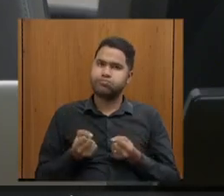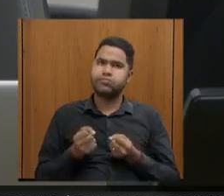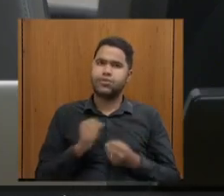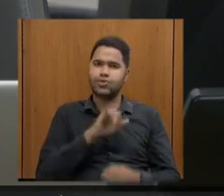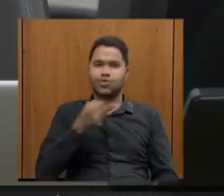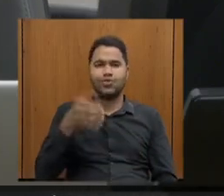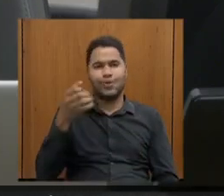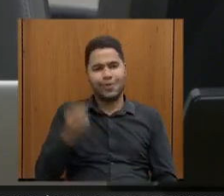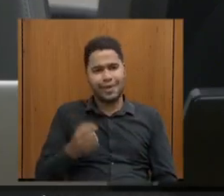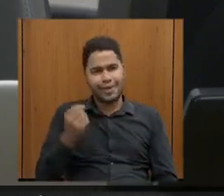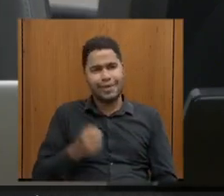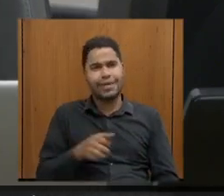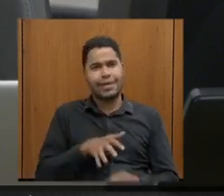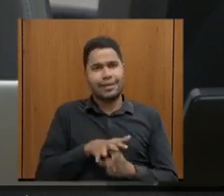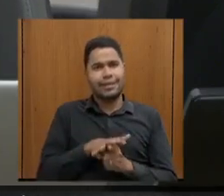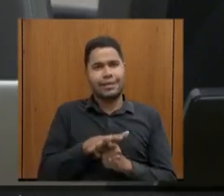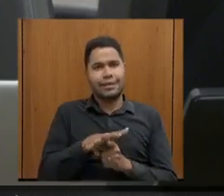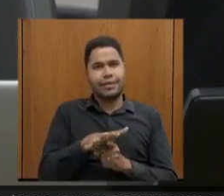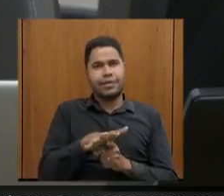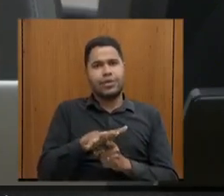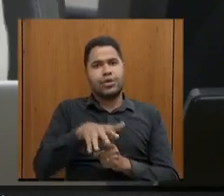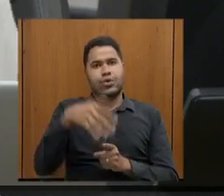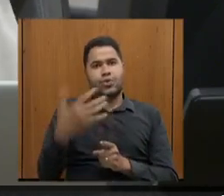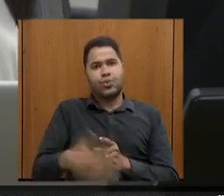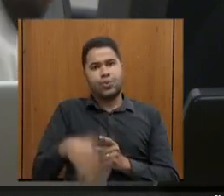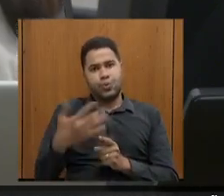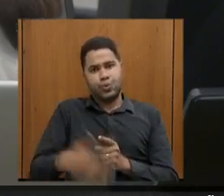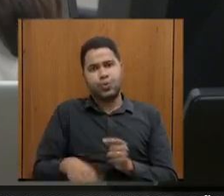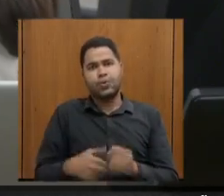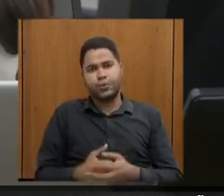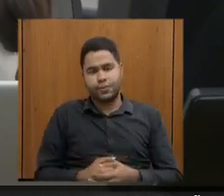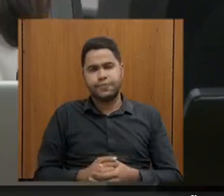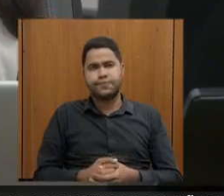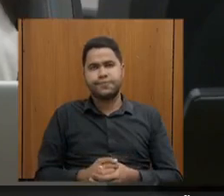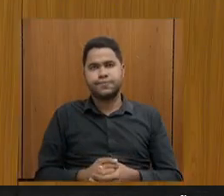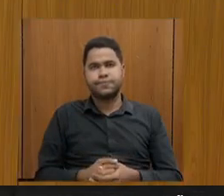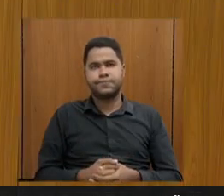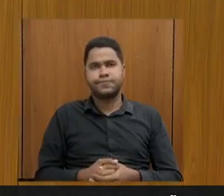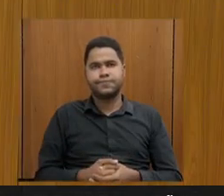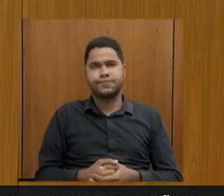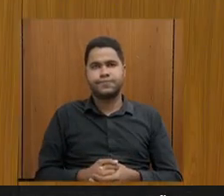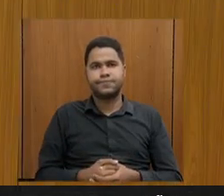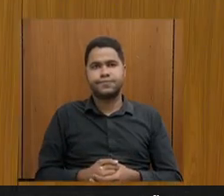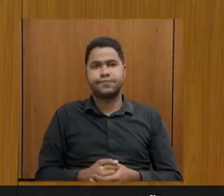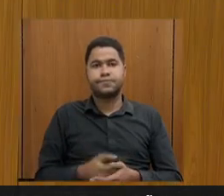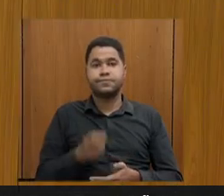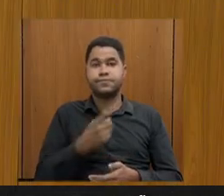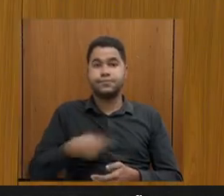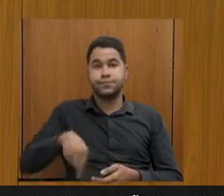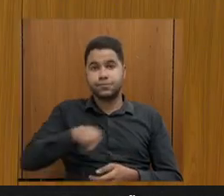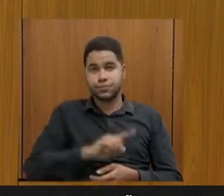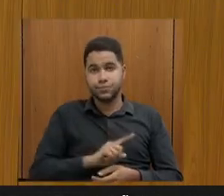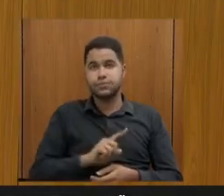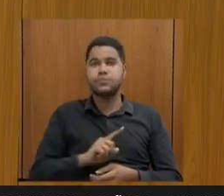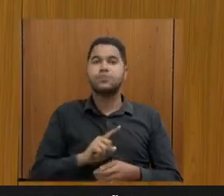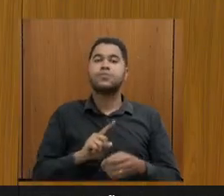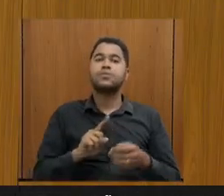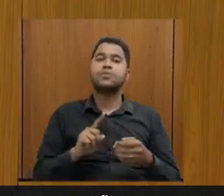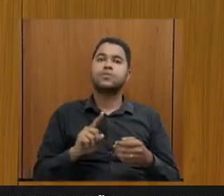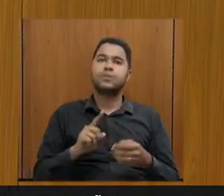viu João Leite Então as demandas elas são muitas mas tem nós temos